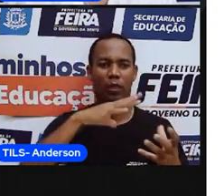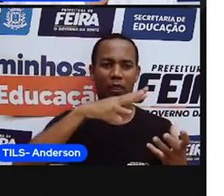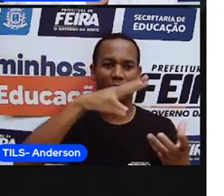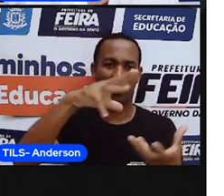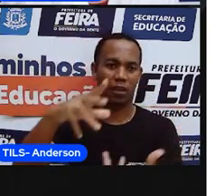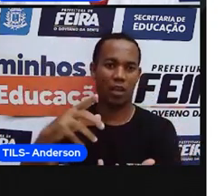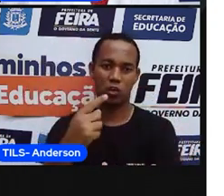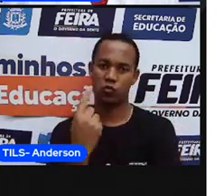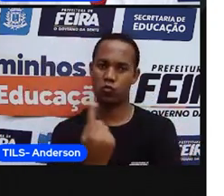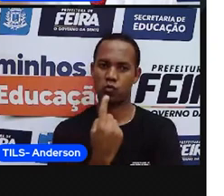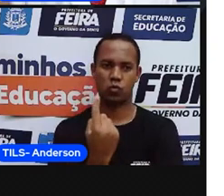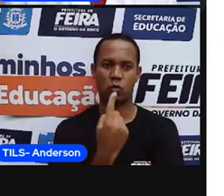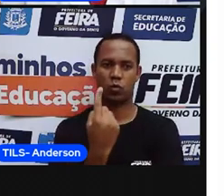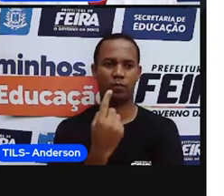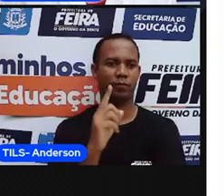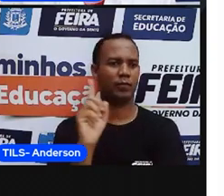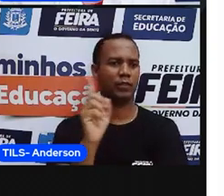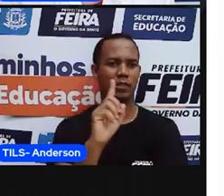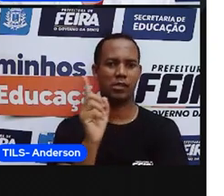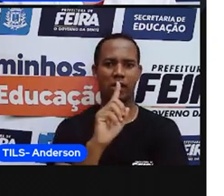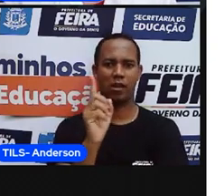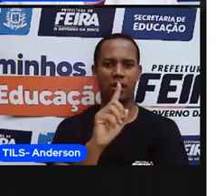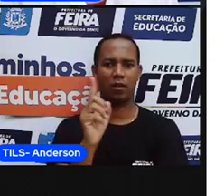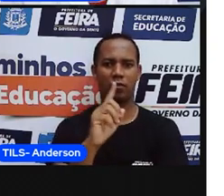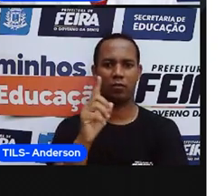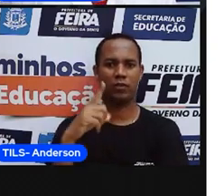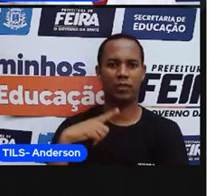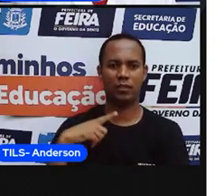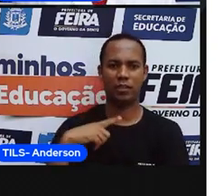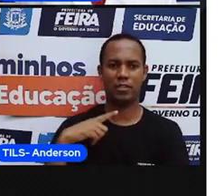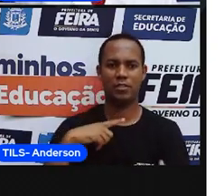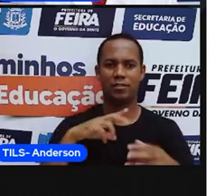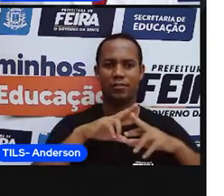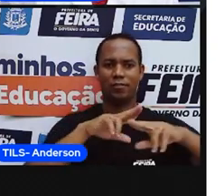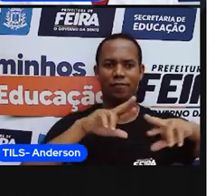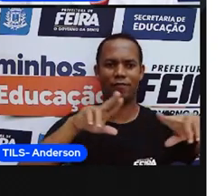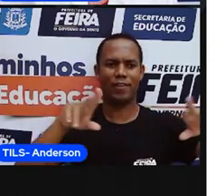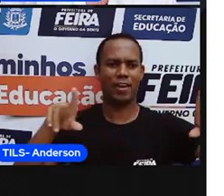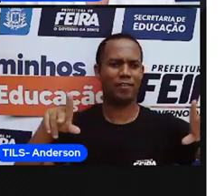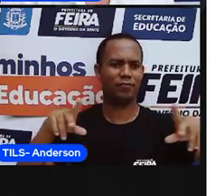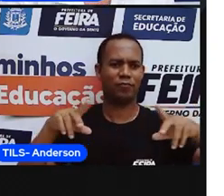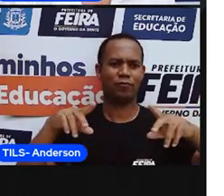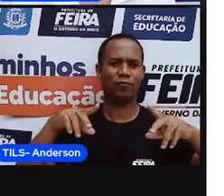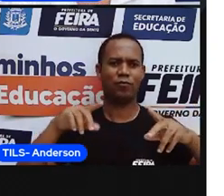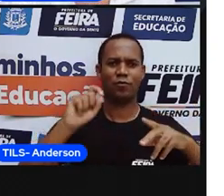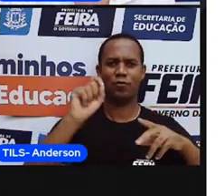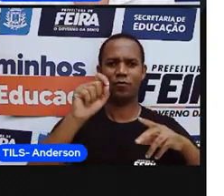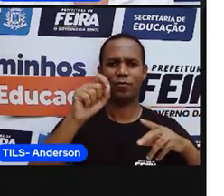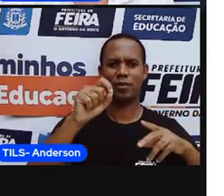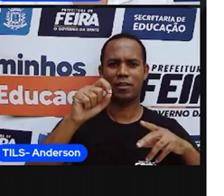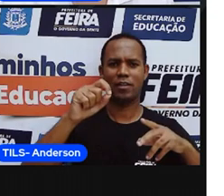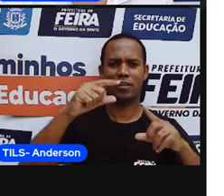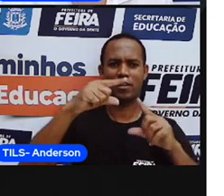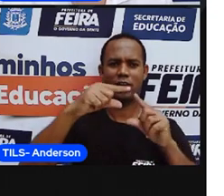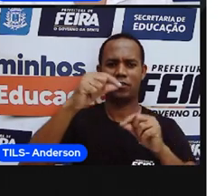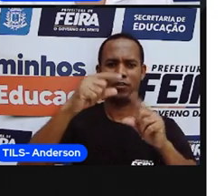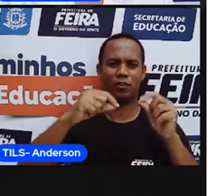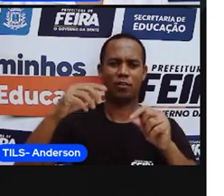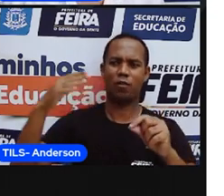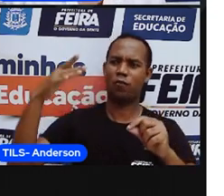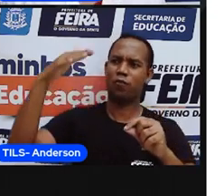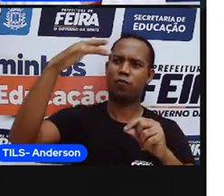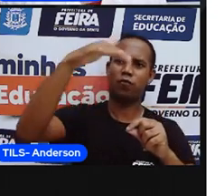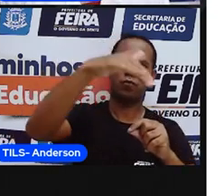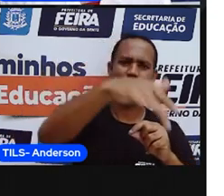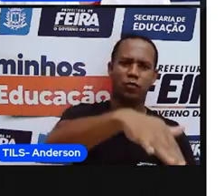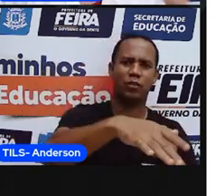cósmico. Então, essas que a gente chama de estrela cadente são meteoros que acabam o quê? Se locomovendo. E aqui tem uma imagem,